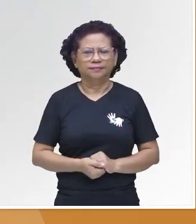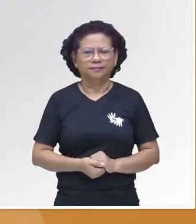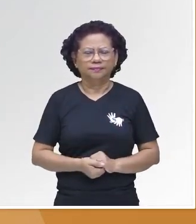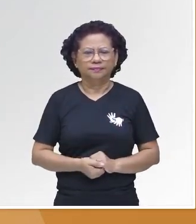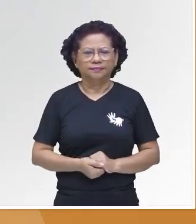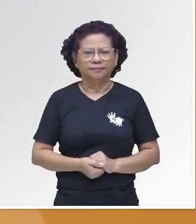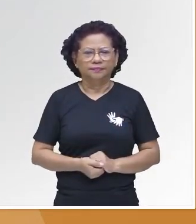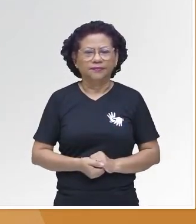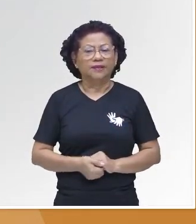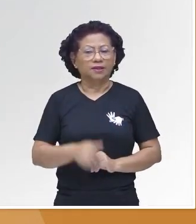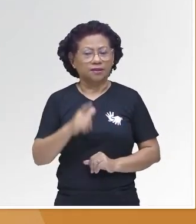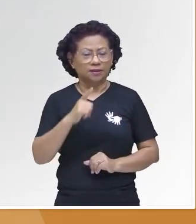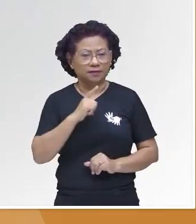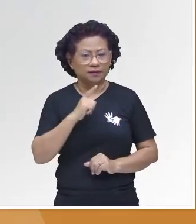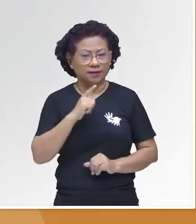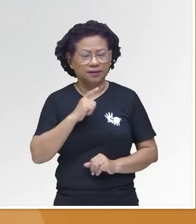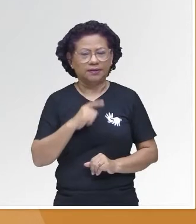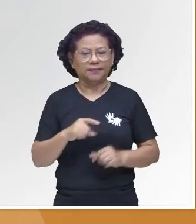vamos ter aí